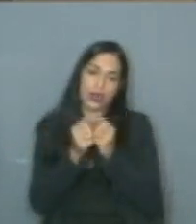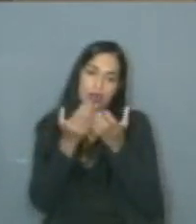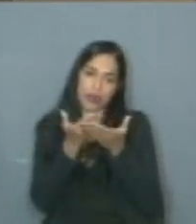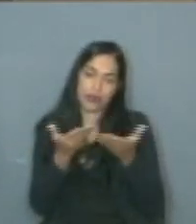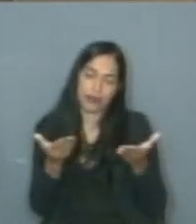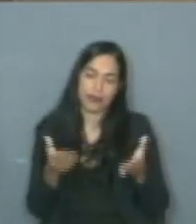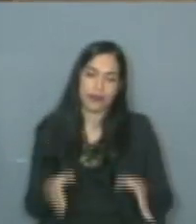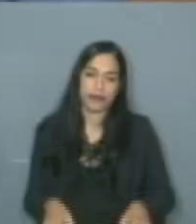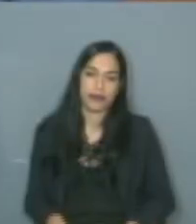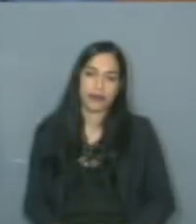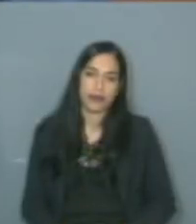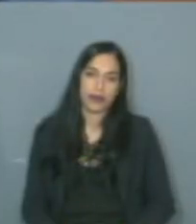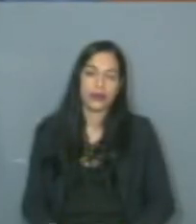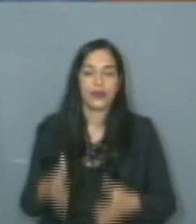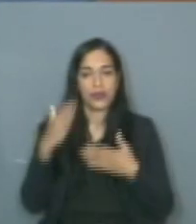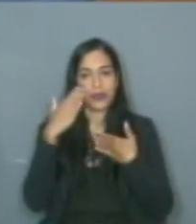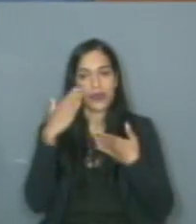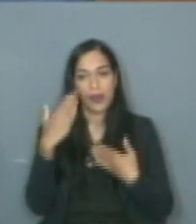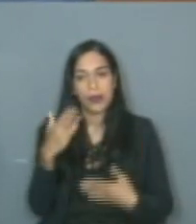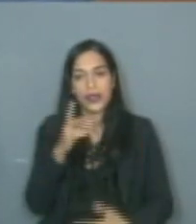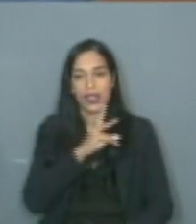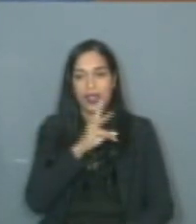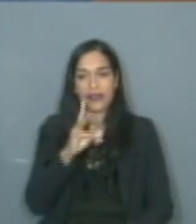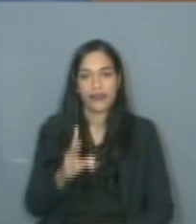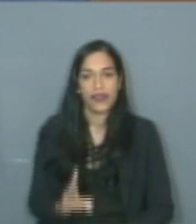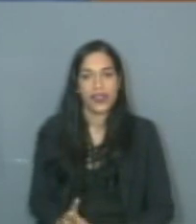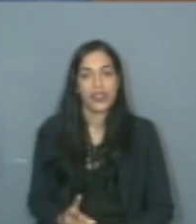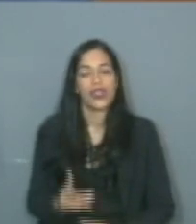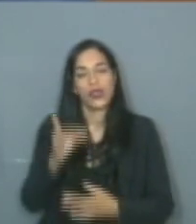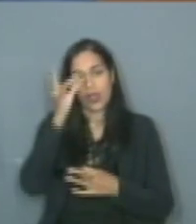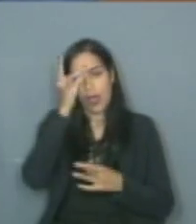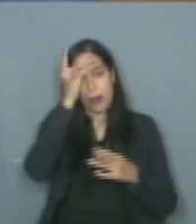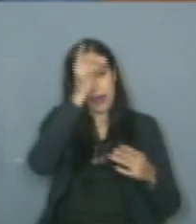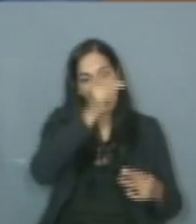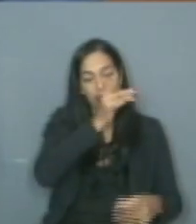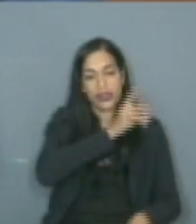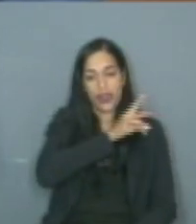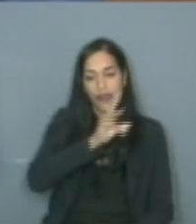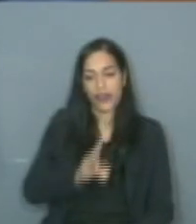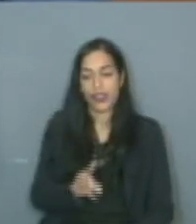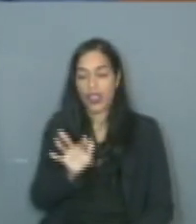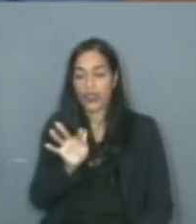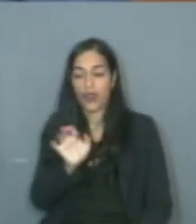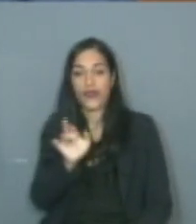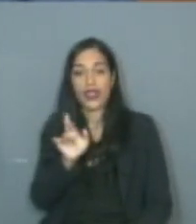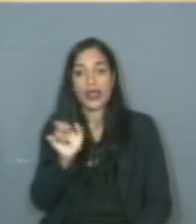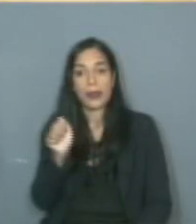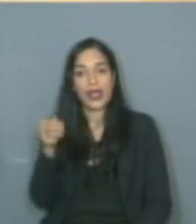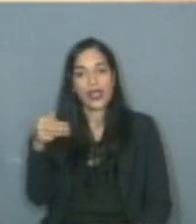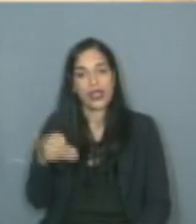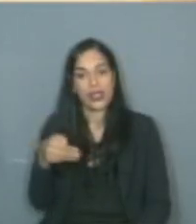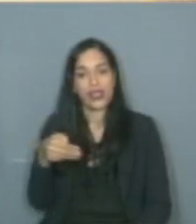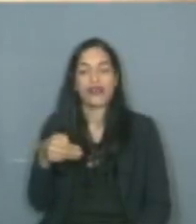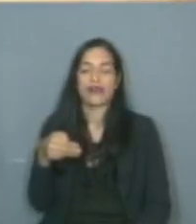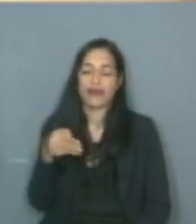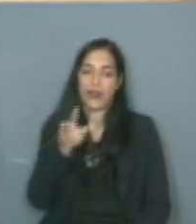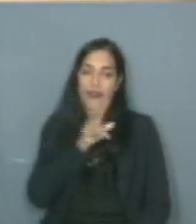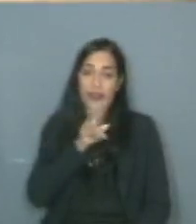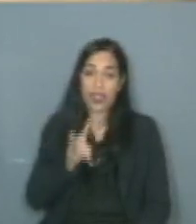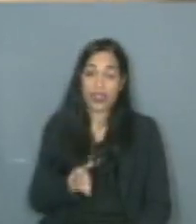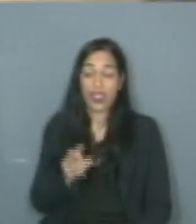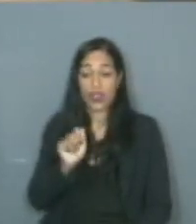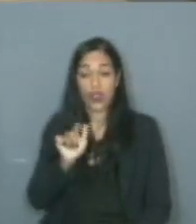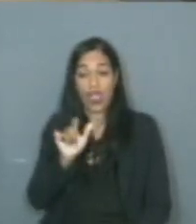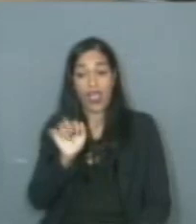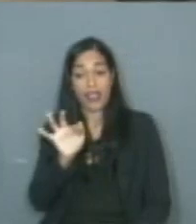Excelência. Obrigado, vereador. Concedo a parte ao vereador Felipe Alecrim. Vereador Aleph Collins, primeiro eu